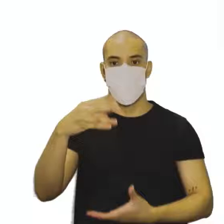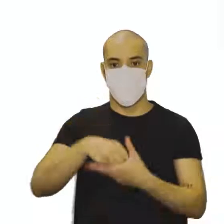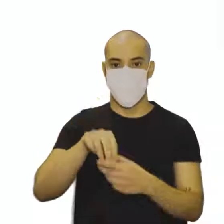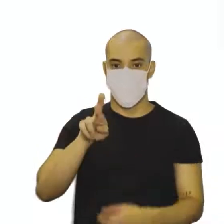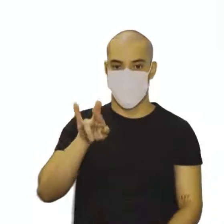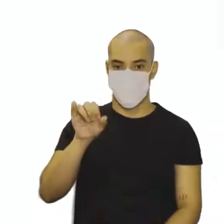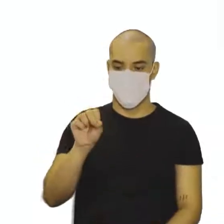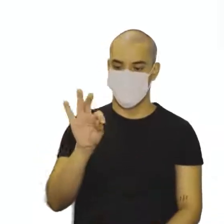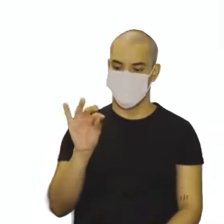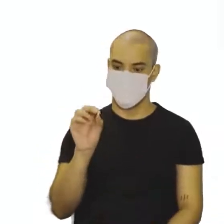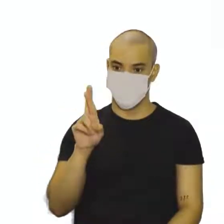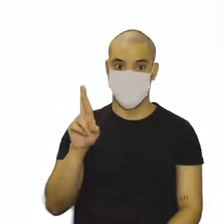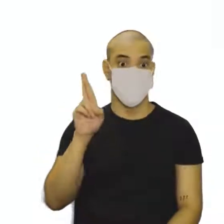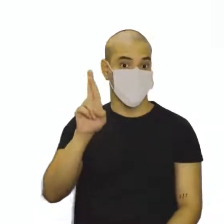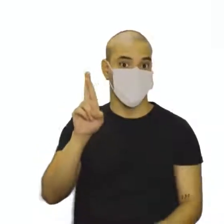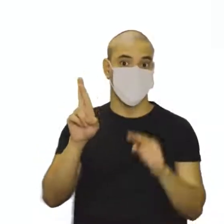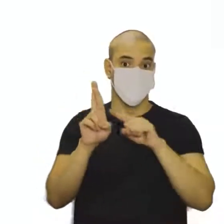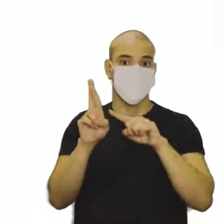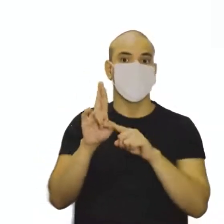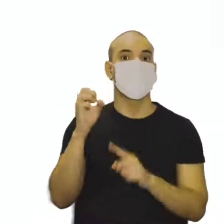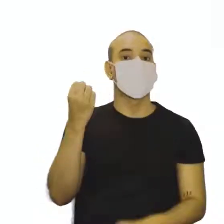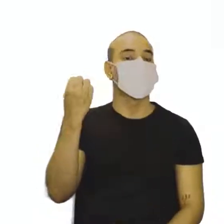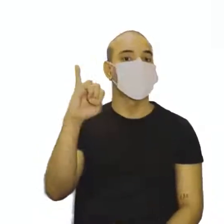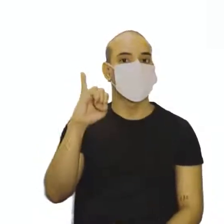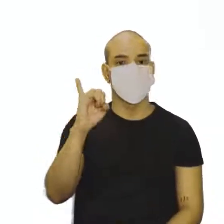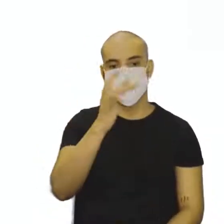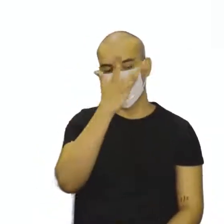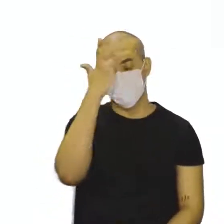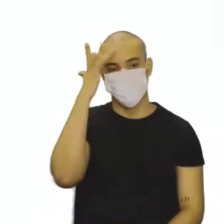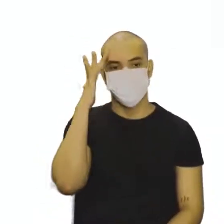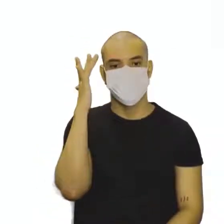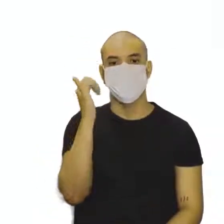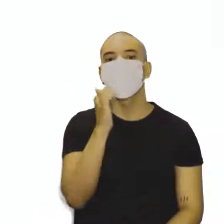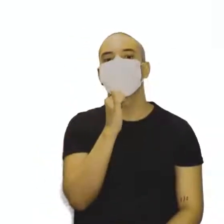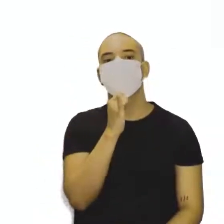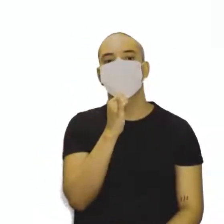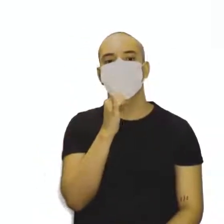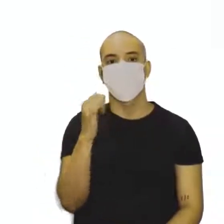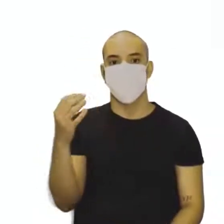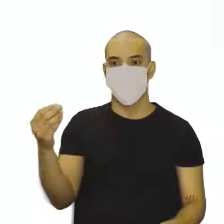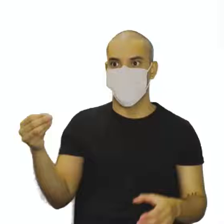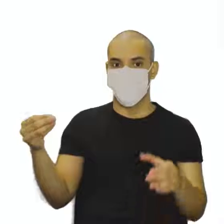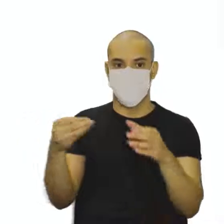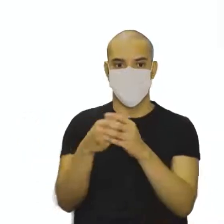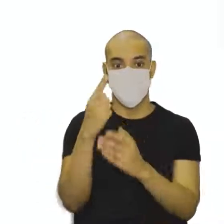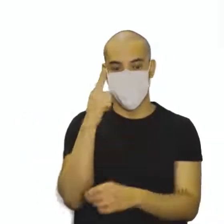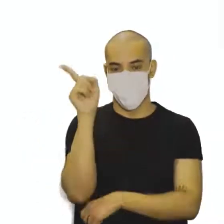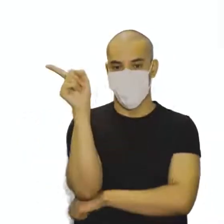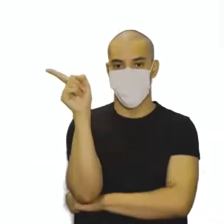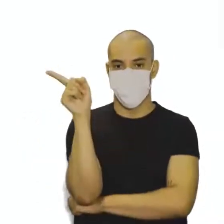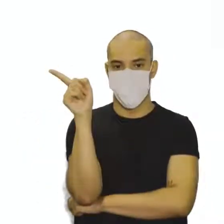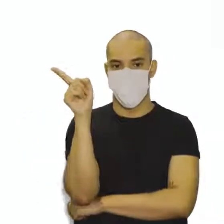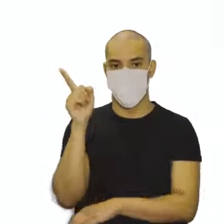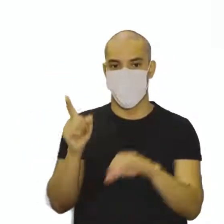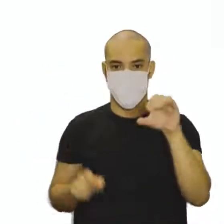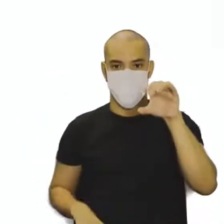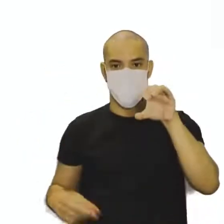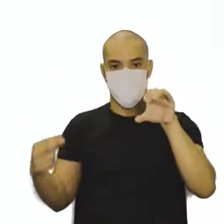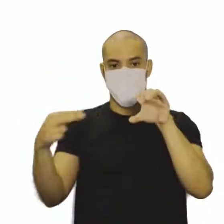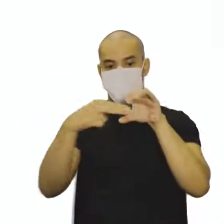e eu tenho uma chave aqui. Se, pessoal, eu aproximo esse ímã com a chave aberta, como vocês podem